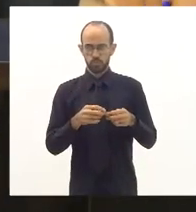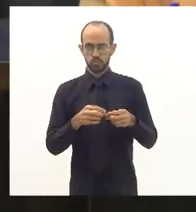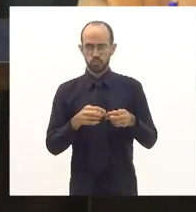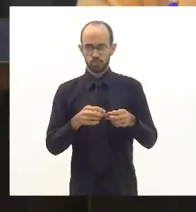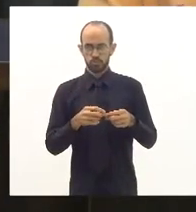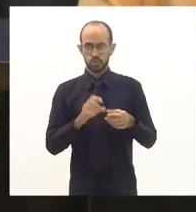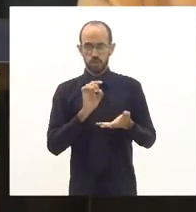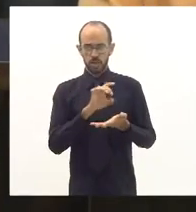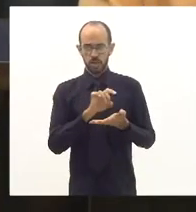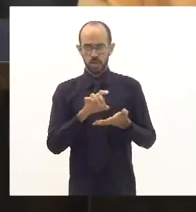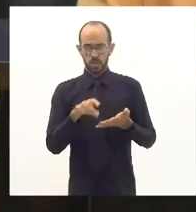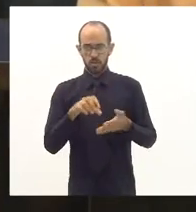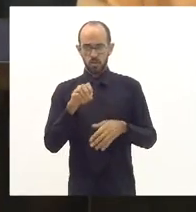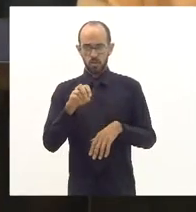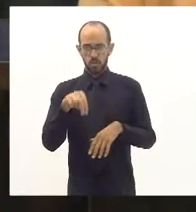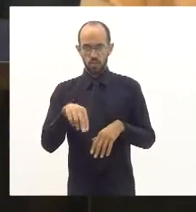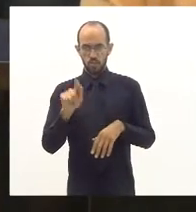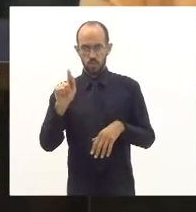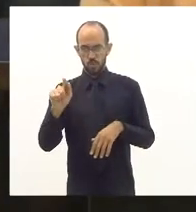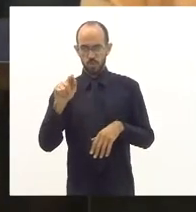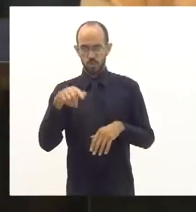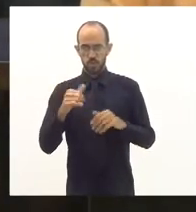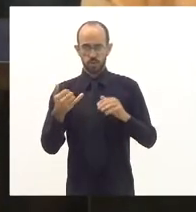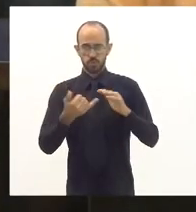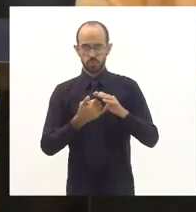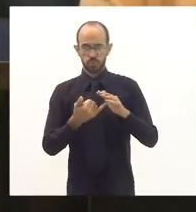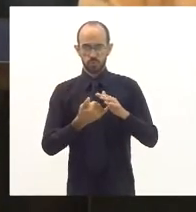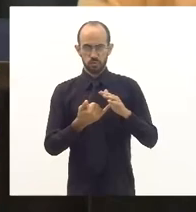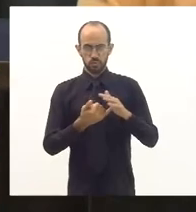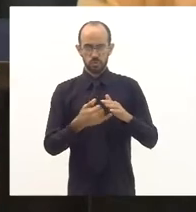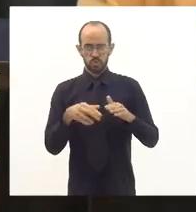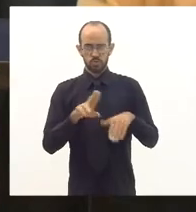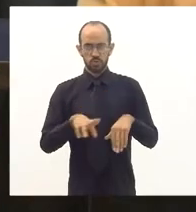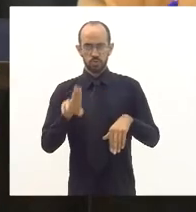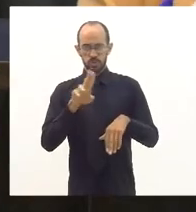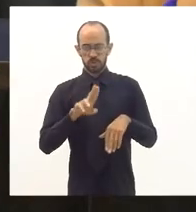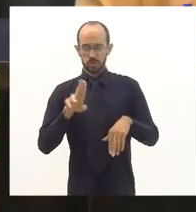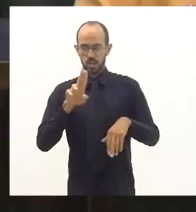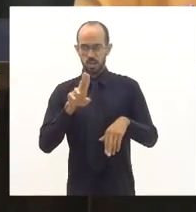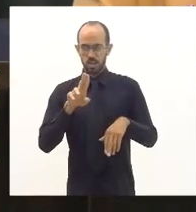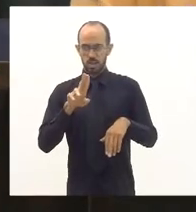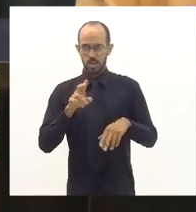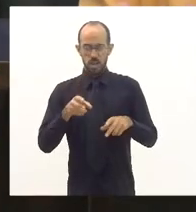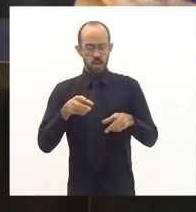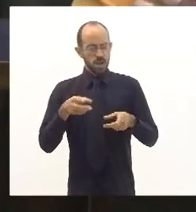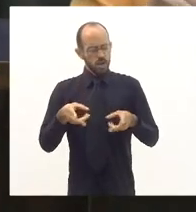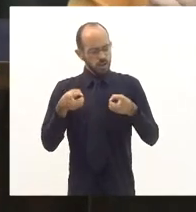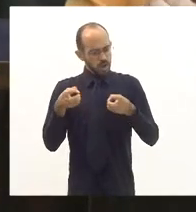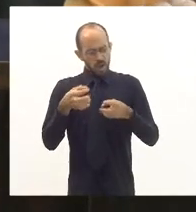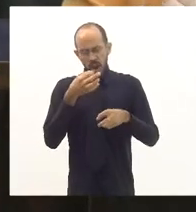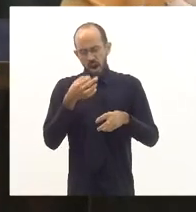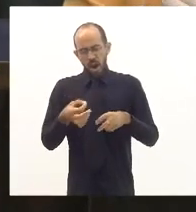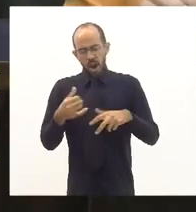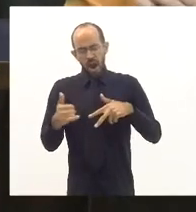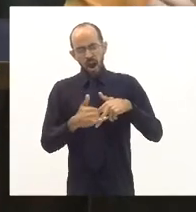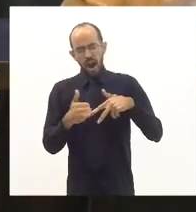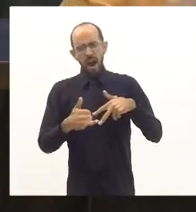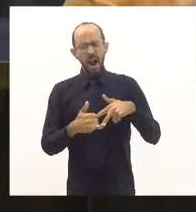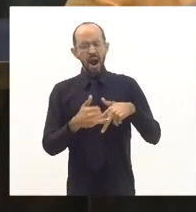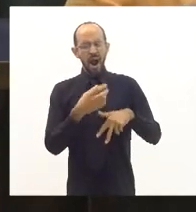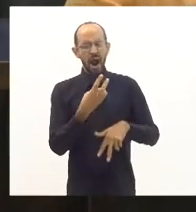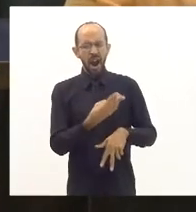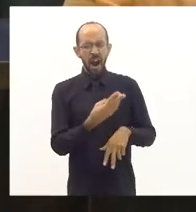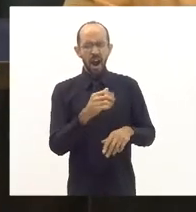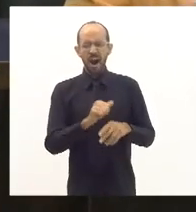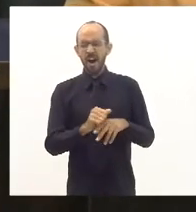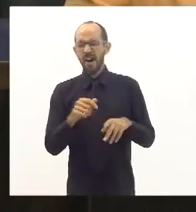as ONGs, as fundações, a universidade, né, ouviram as vítimas,